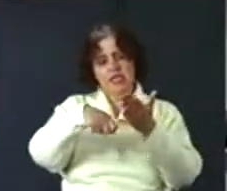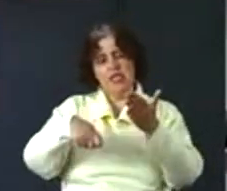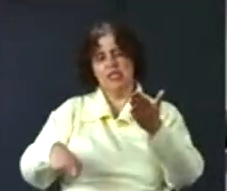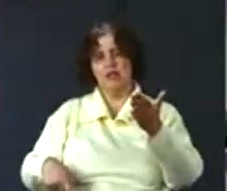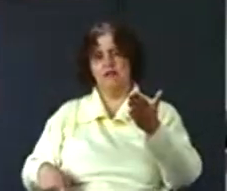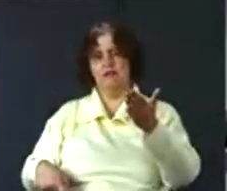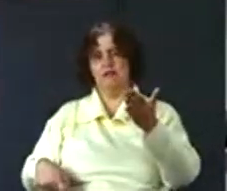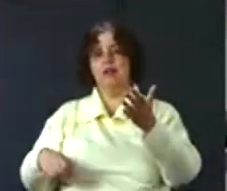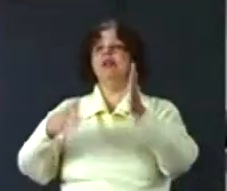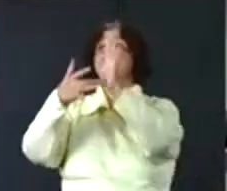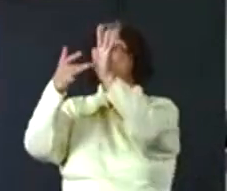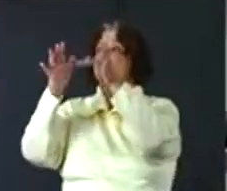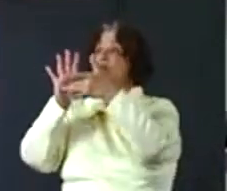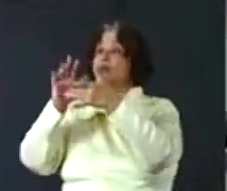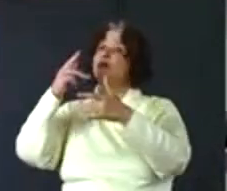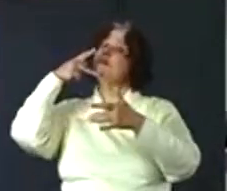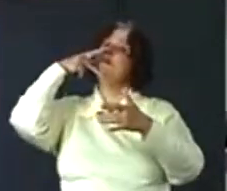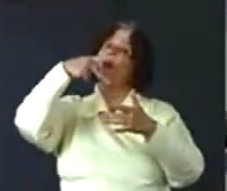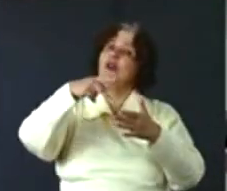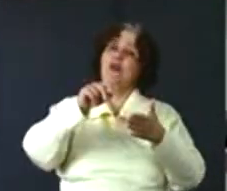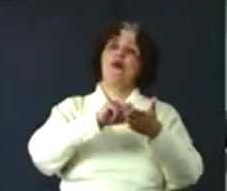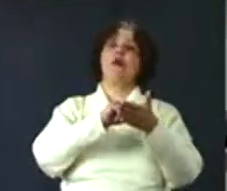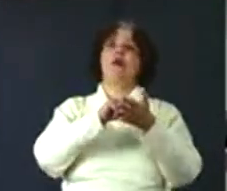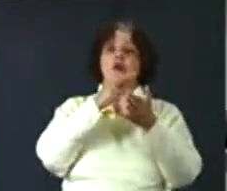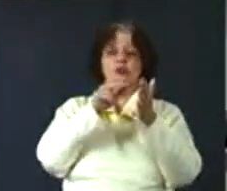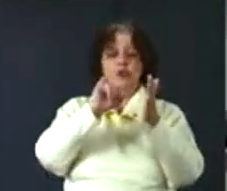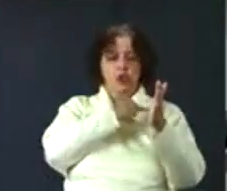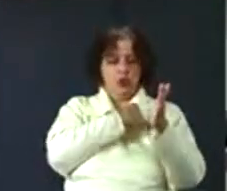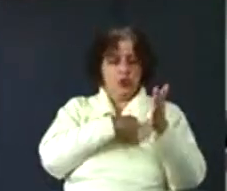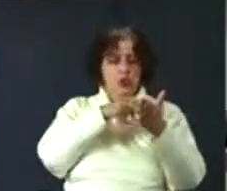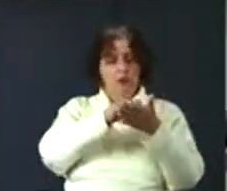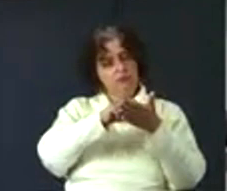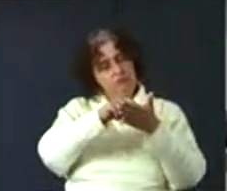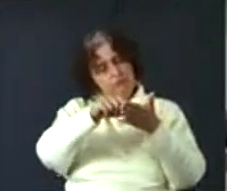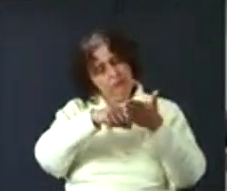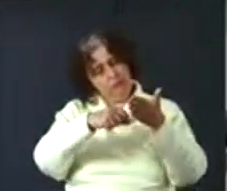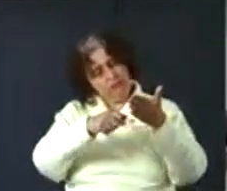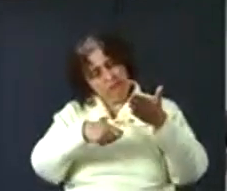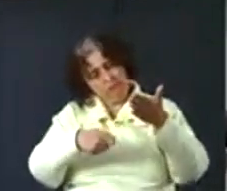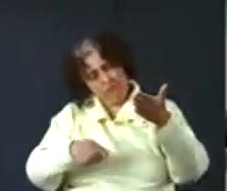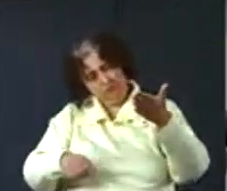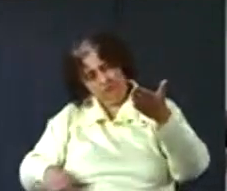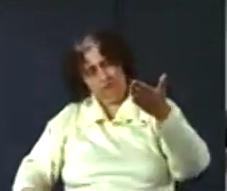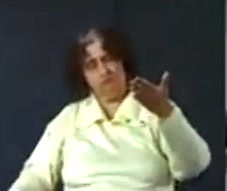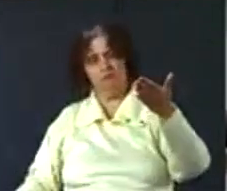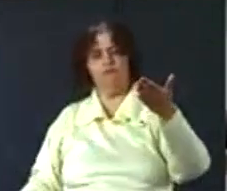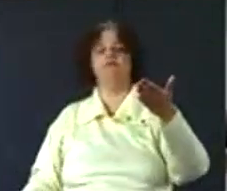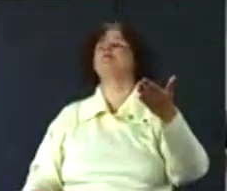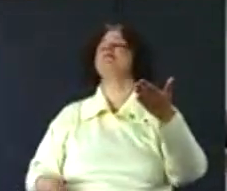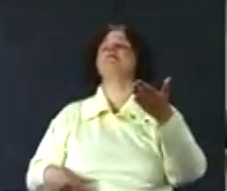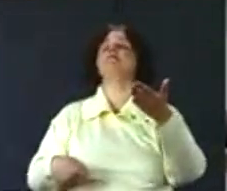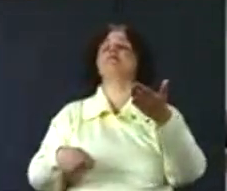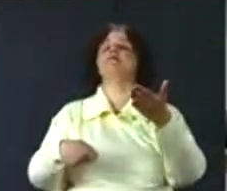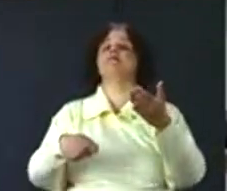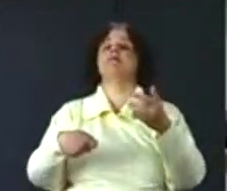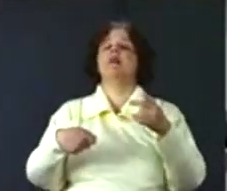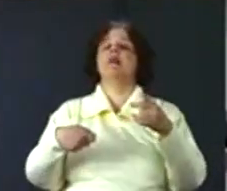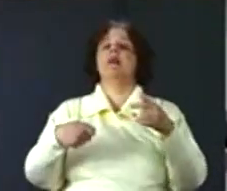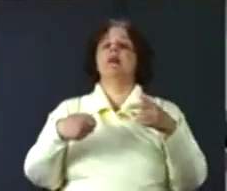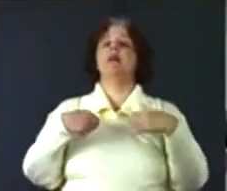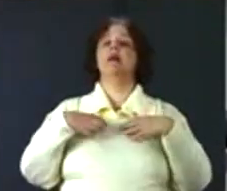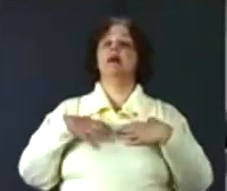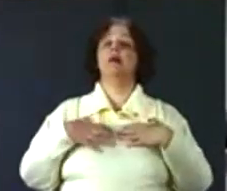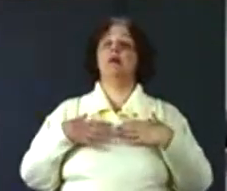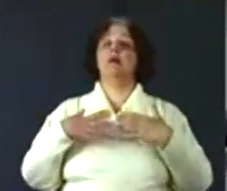nosso Senhor Jesus. E ele faz então agora uma saudação, se auto-apresentando. E é uma característica que